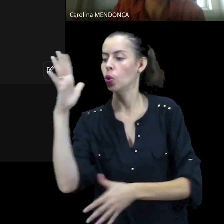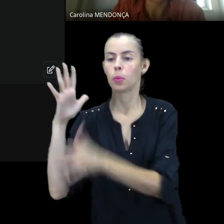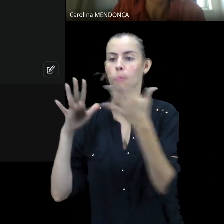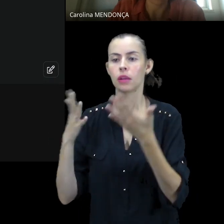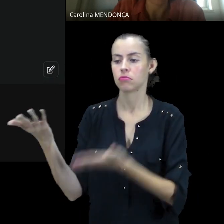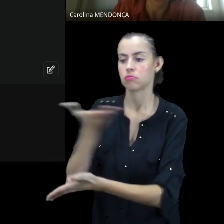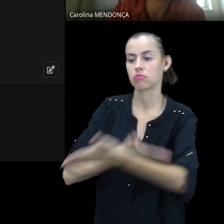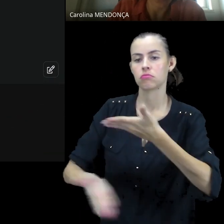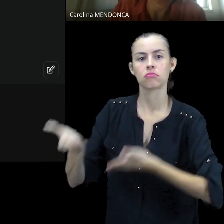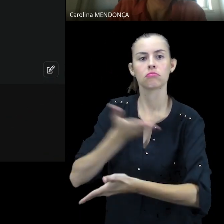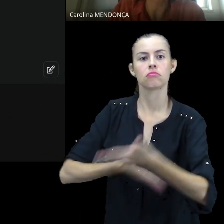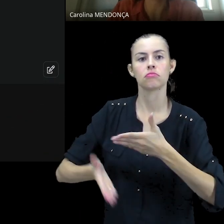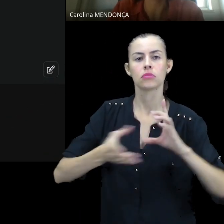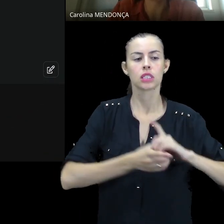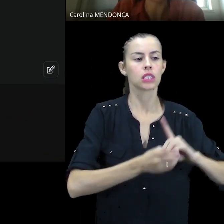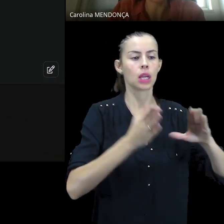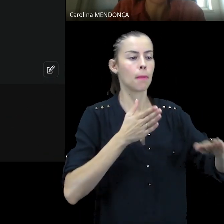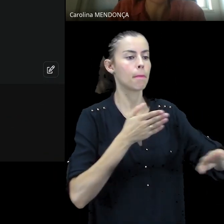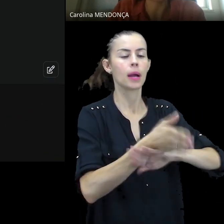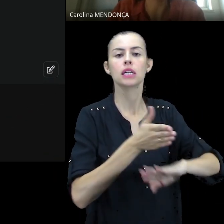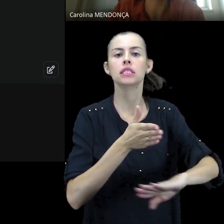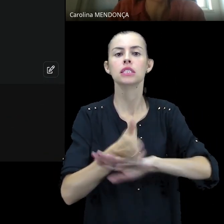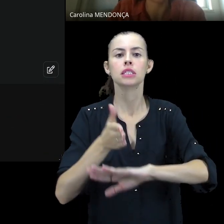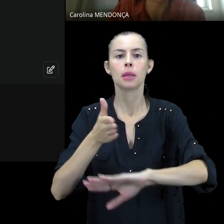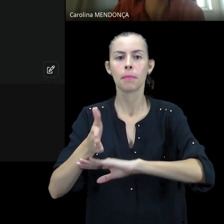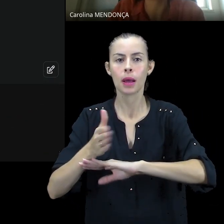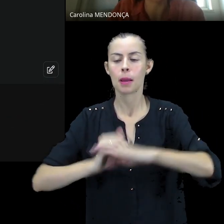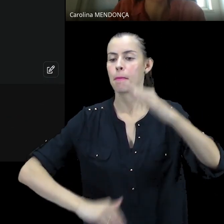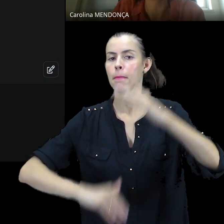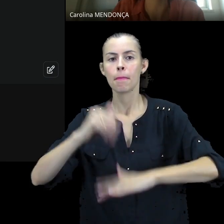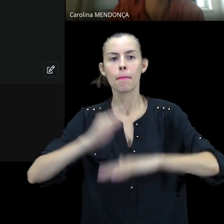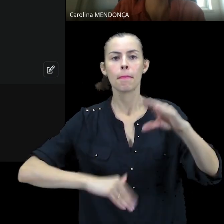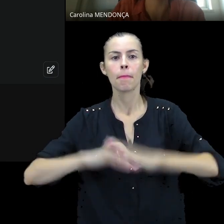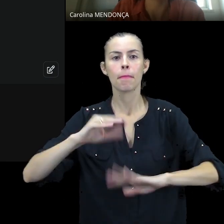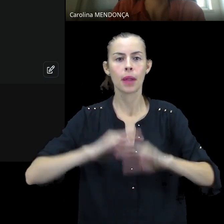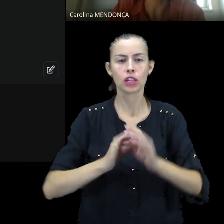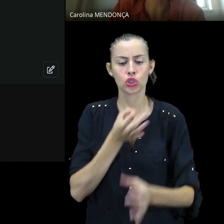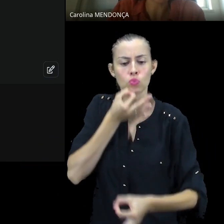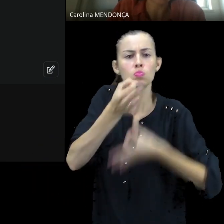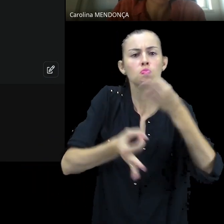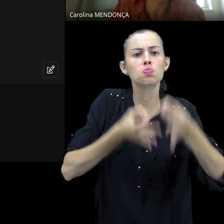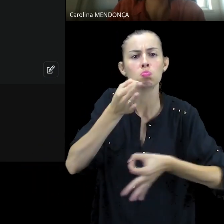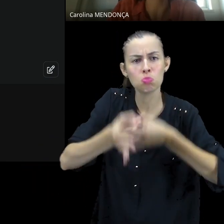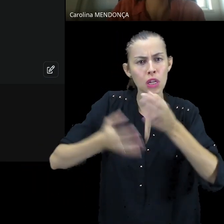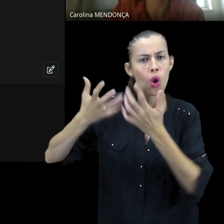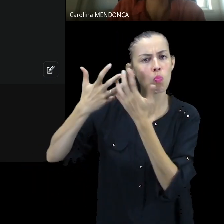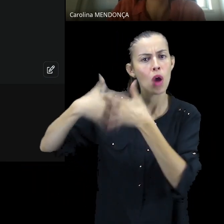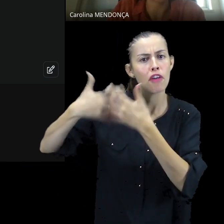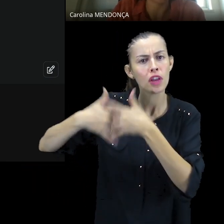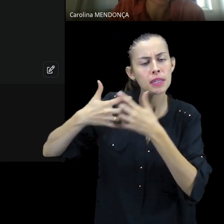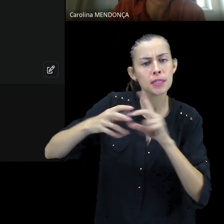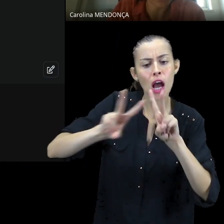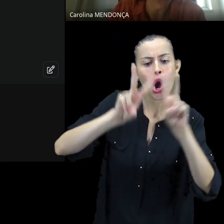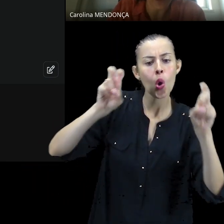meio natural, socioeconômico e cultural, com um enfoque humanista, democrático, participativo, articulação na abordagem de uma